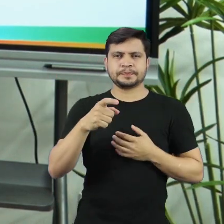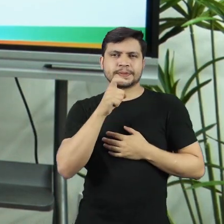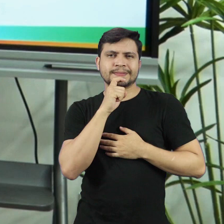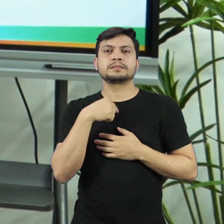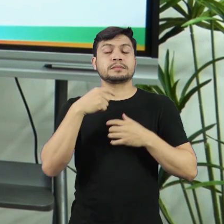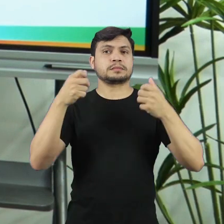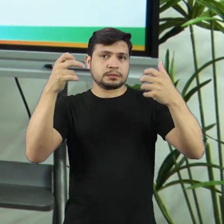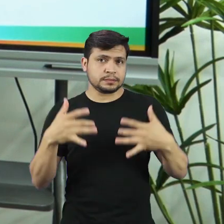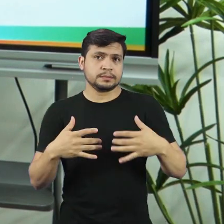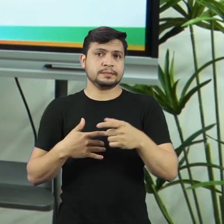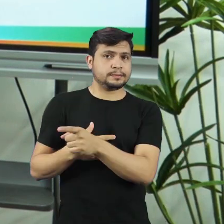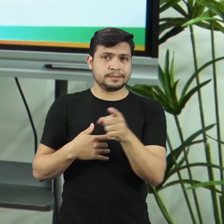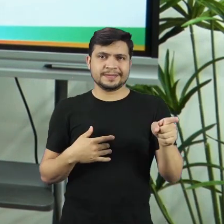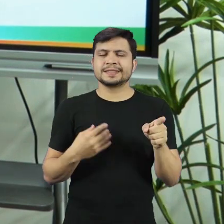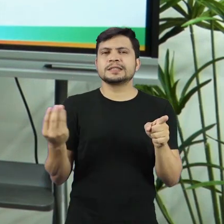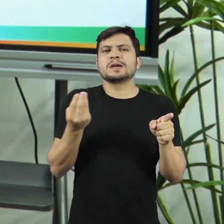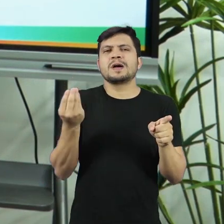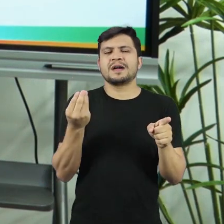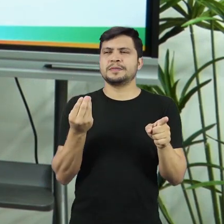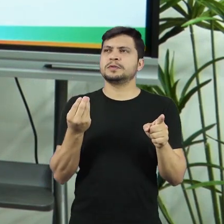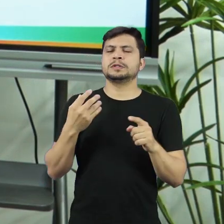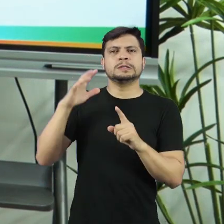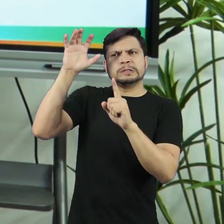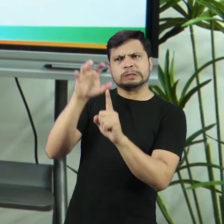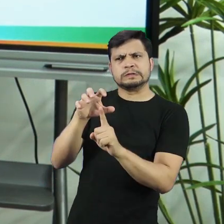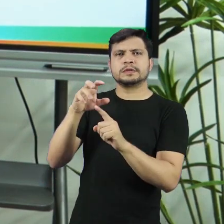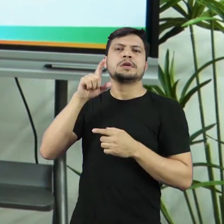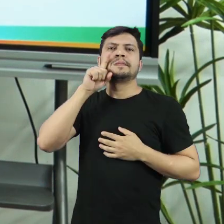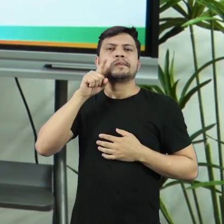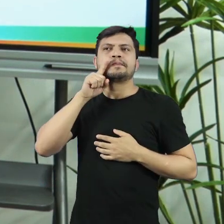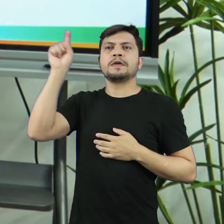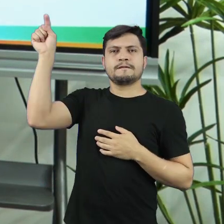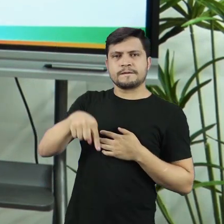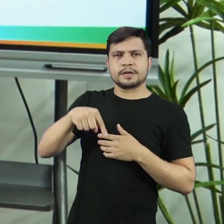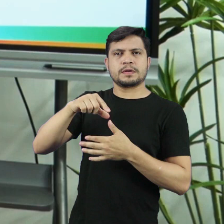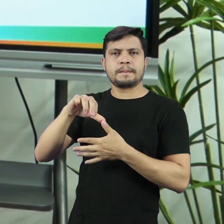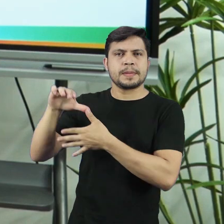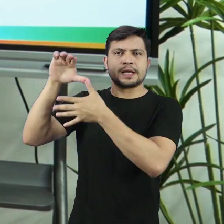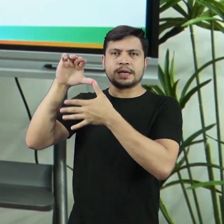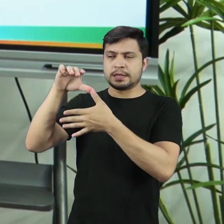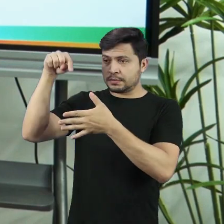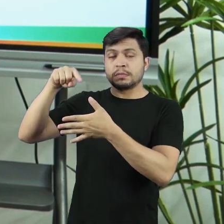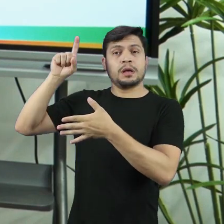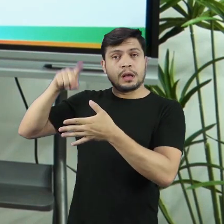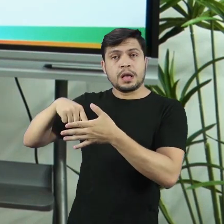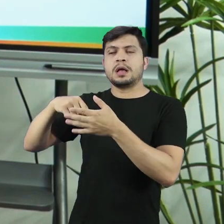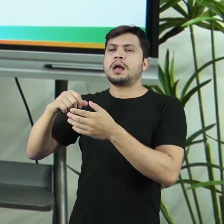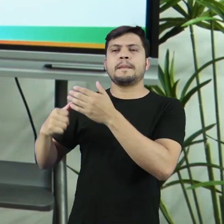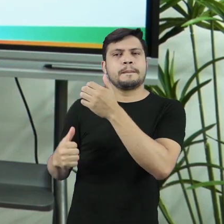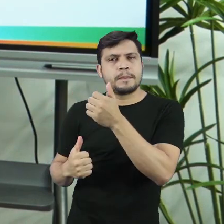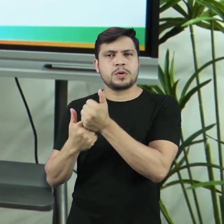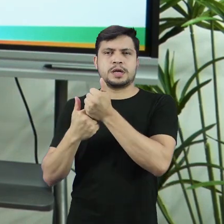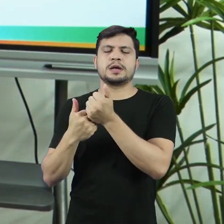de intervenção dos Estados Unidos na América foi justamente patrocinar, apoiar, servir militarmente as